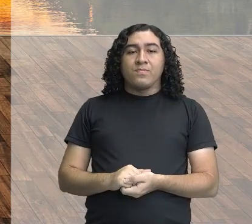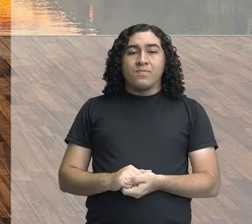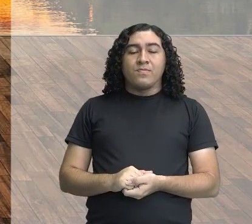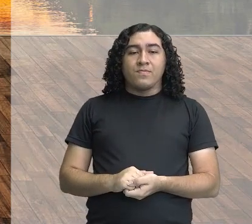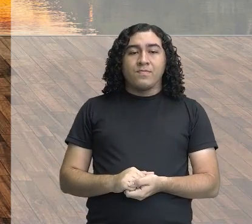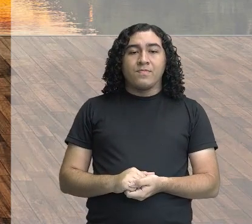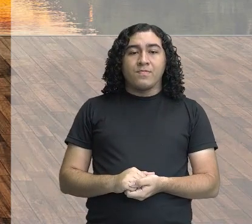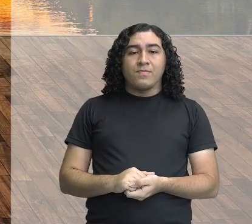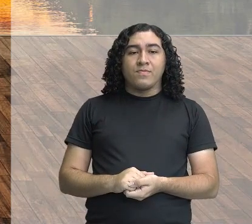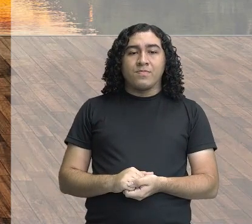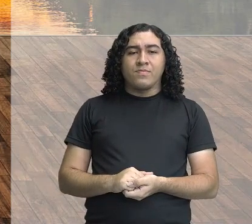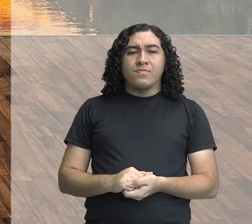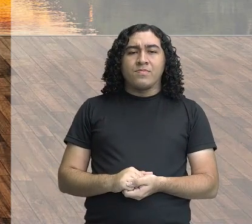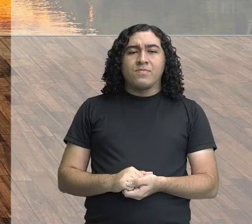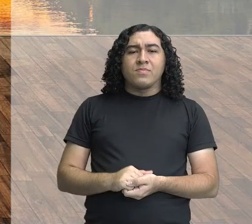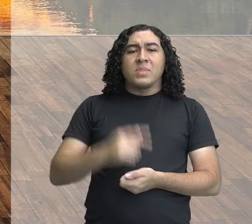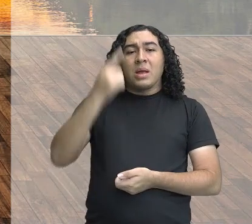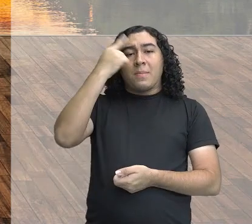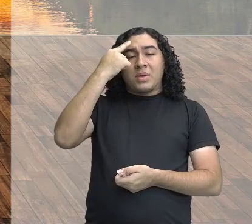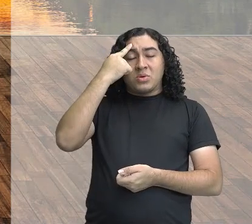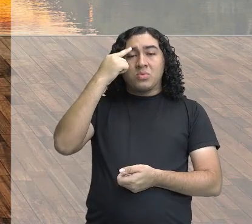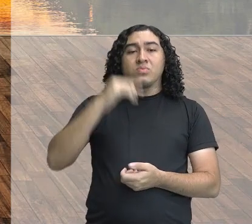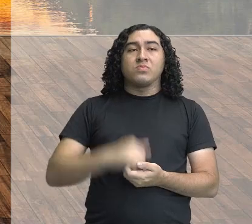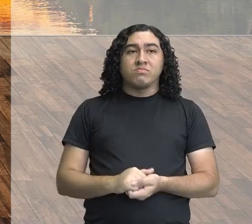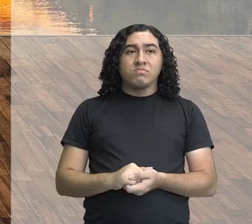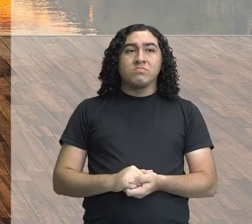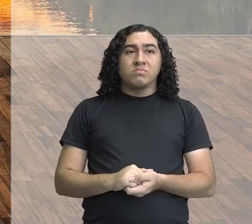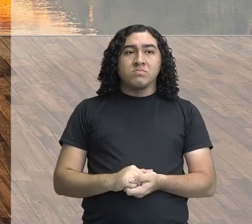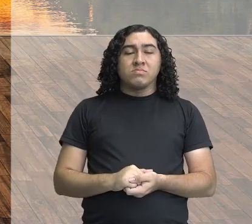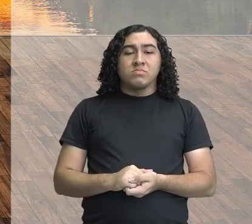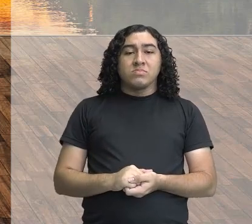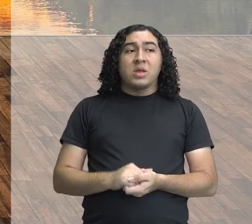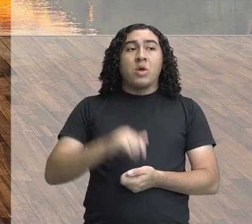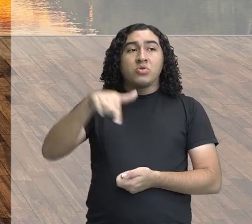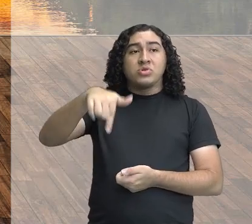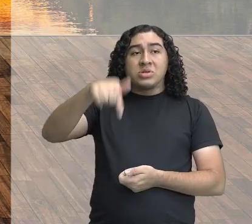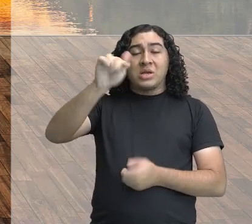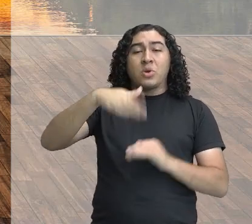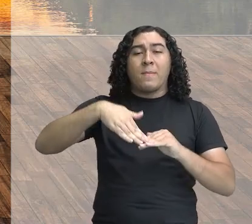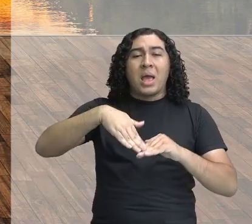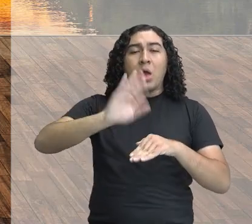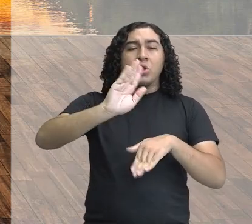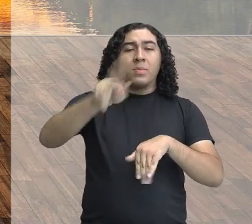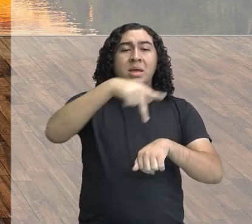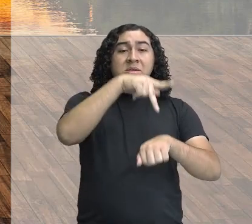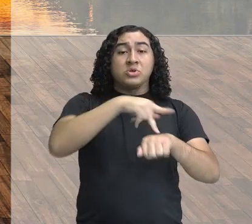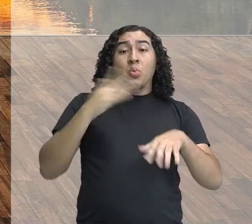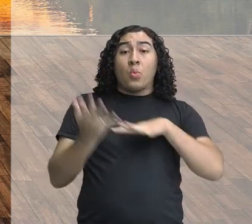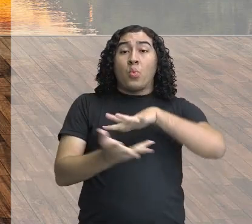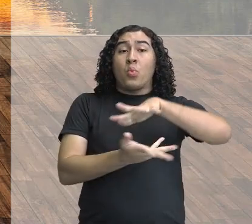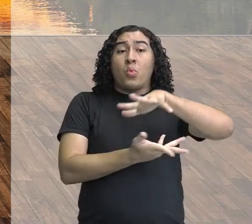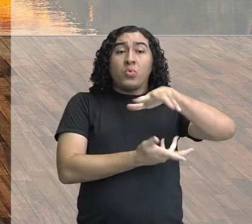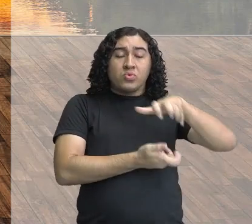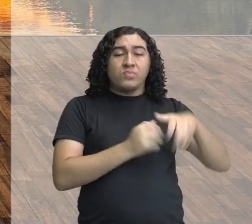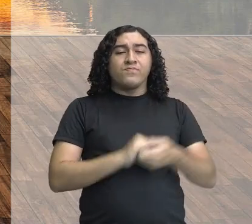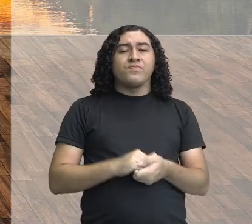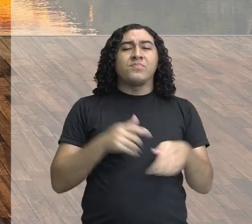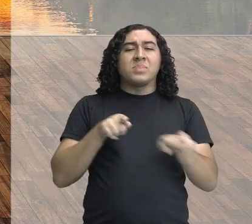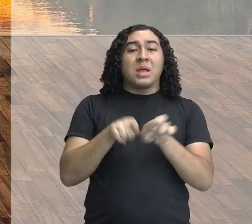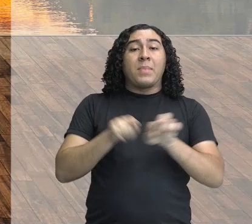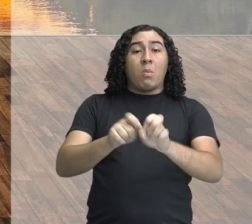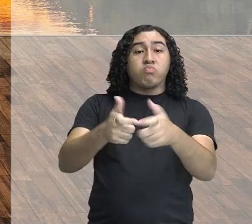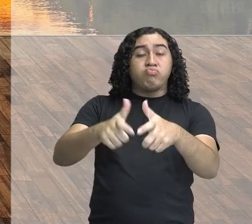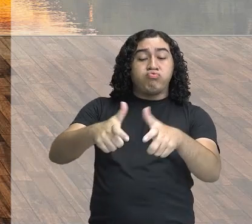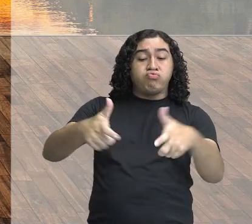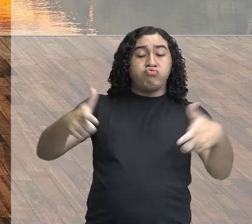mesmo, exatamente. Já pensou? Entre os 7 maiores do mundo, se fosse um país, né? E essa sua imensidão,